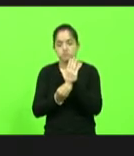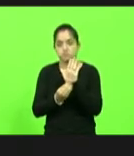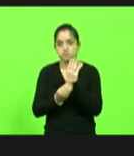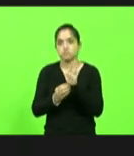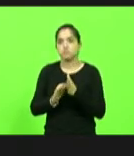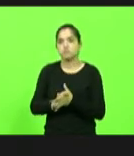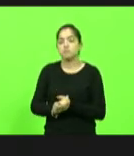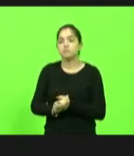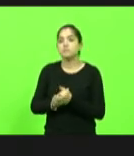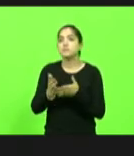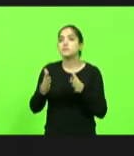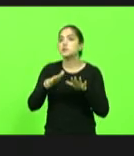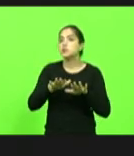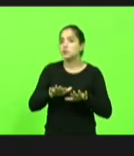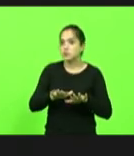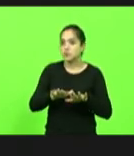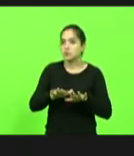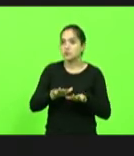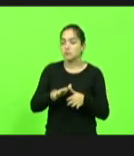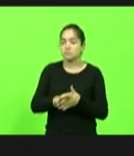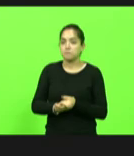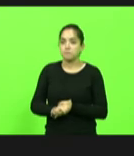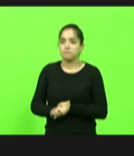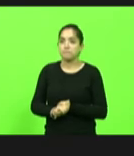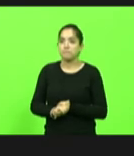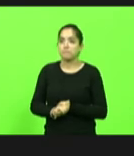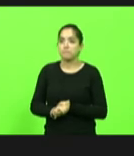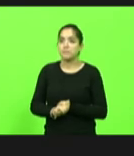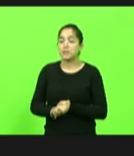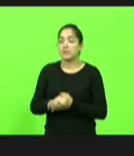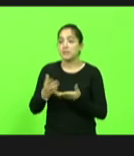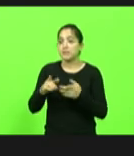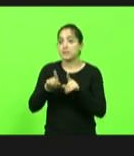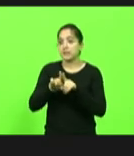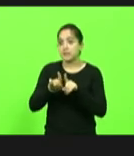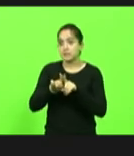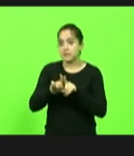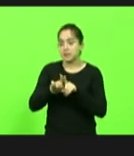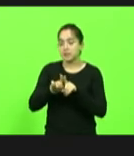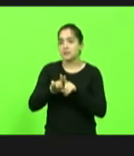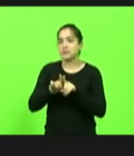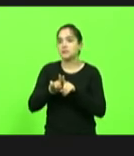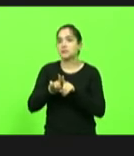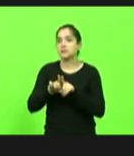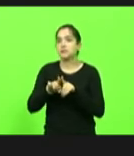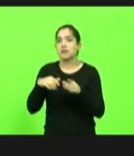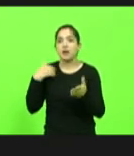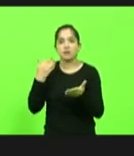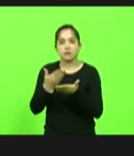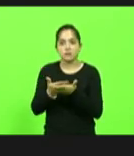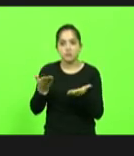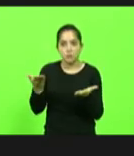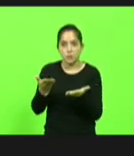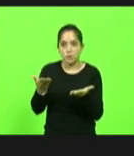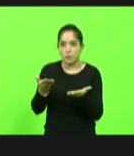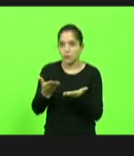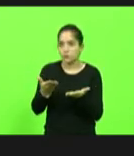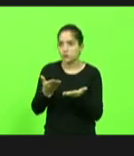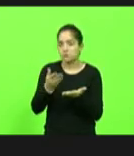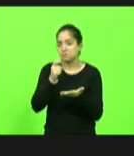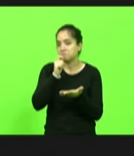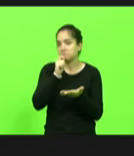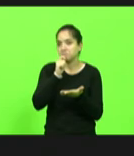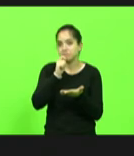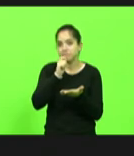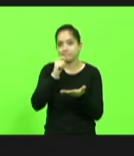de inclusão. E que também, aqui até hoje, a gente ainda não conseguiu